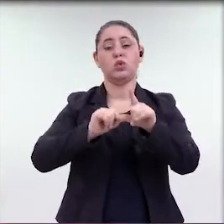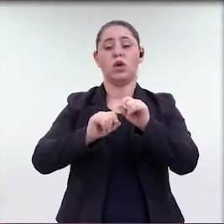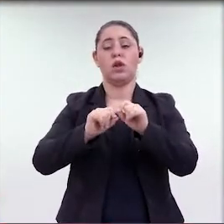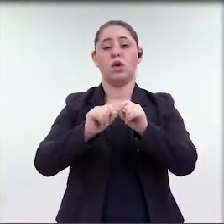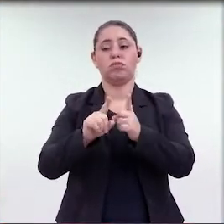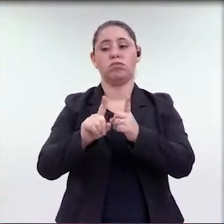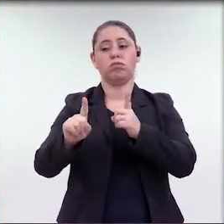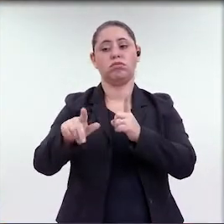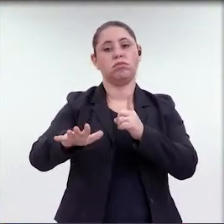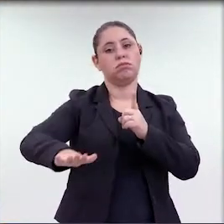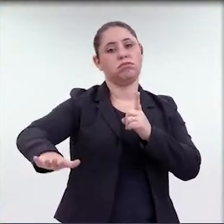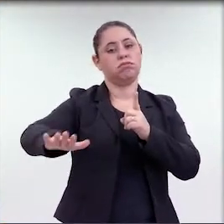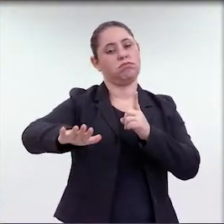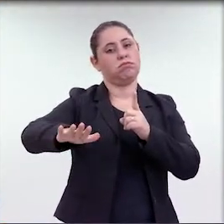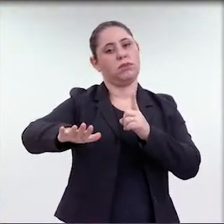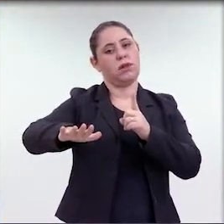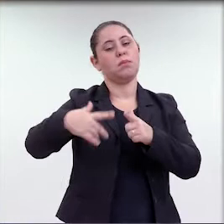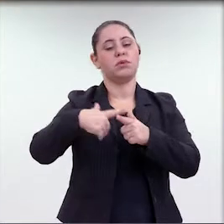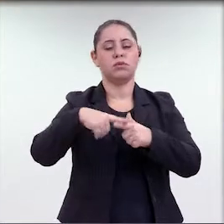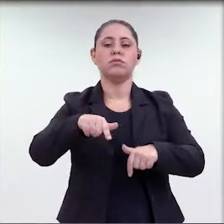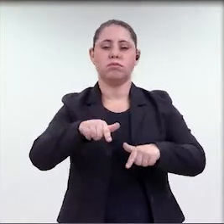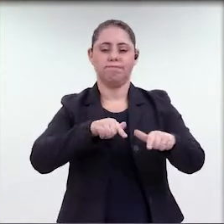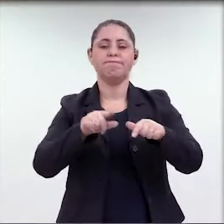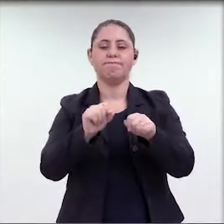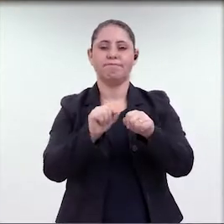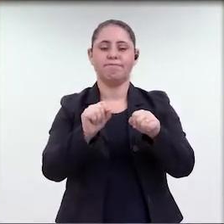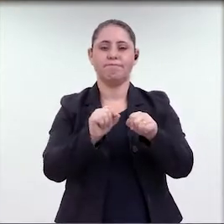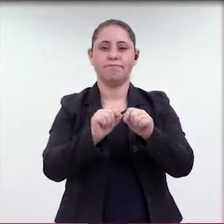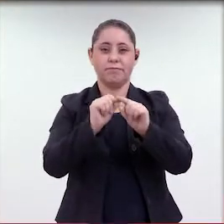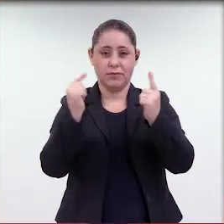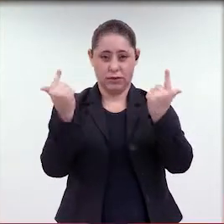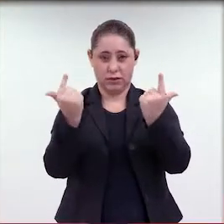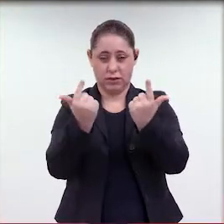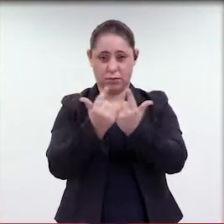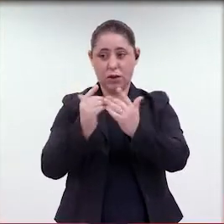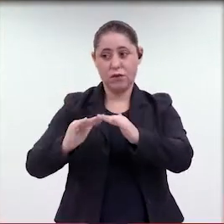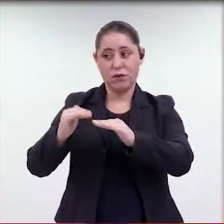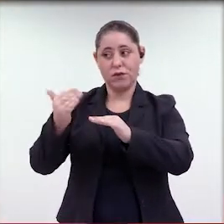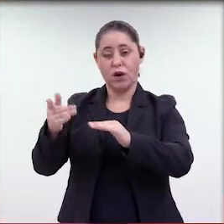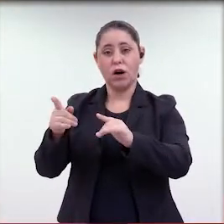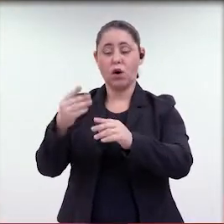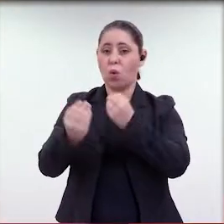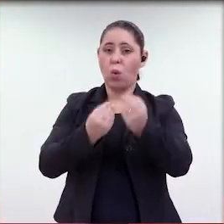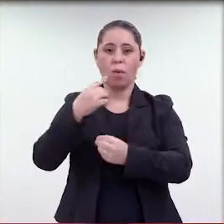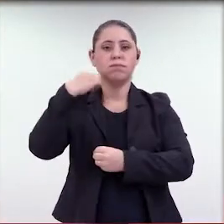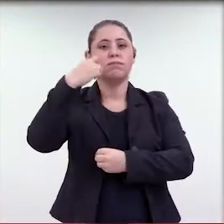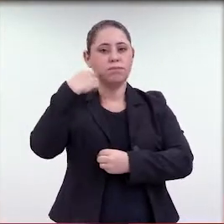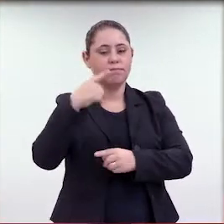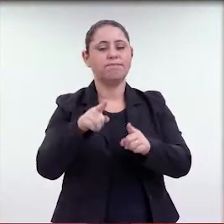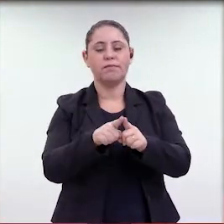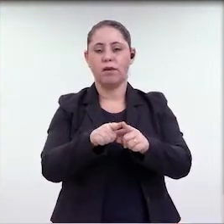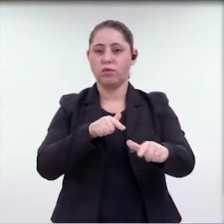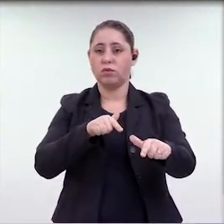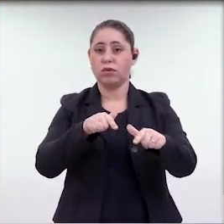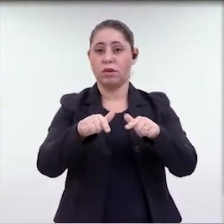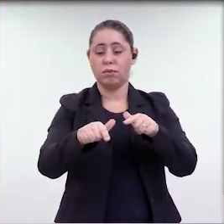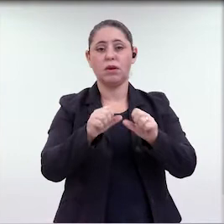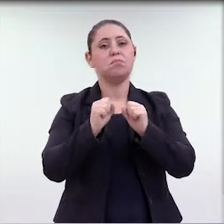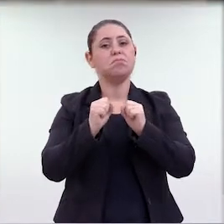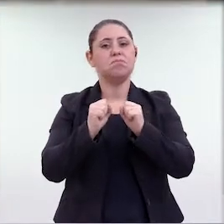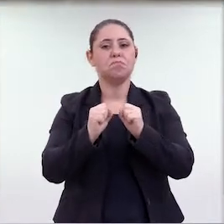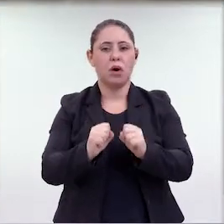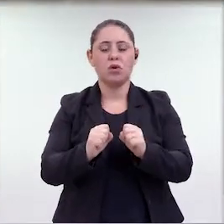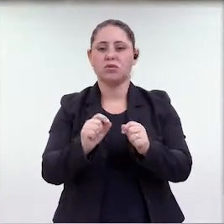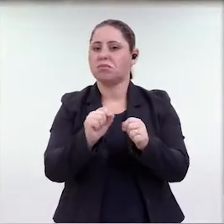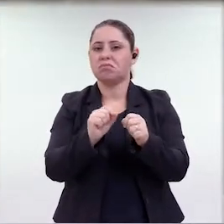optei pelo distanciamento, até por conta dos trabalhos que eu faço, tanto na Assembleia quanto fora, né, como advogada. Esses